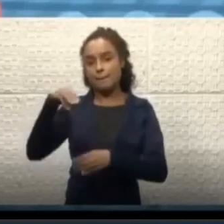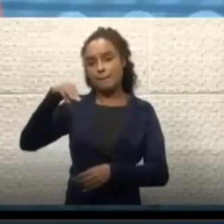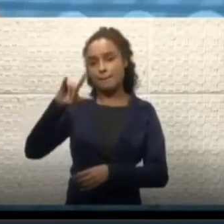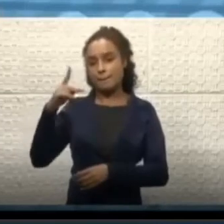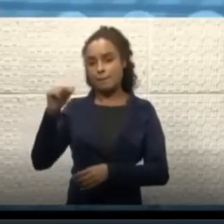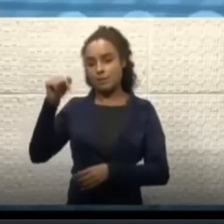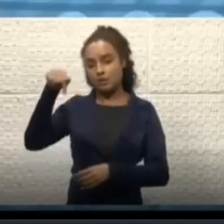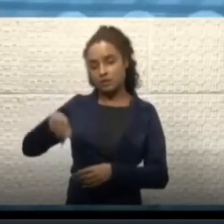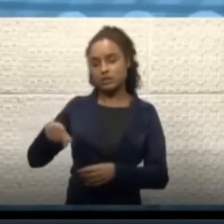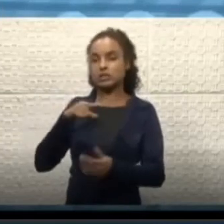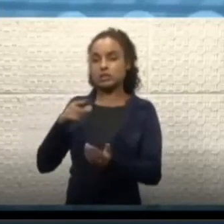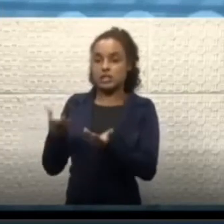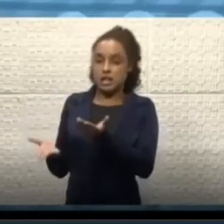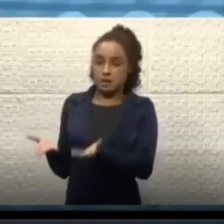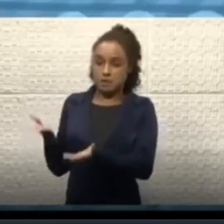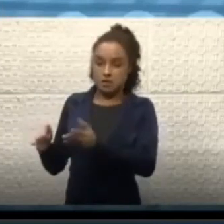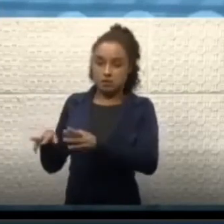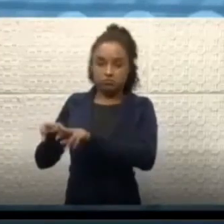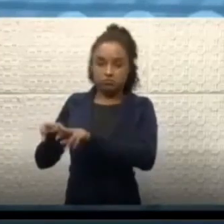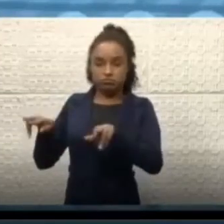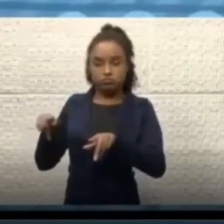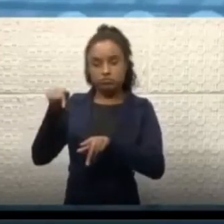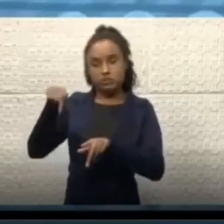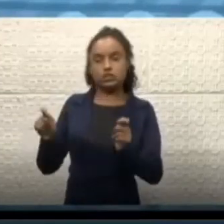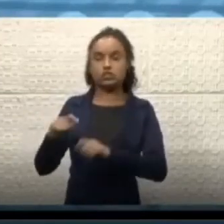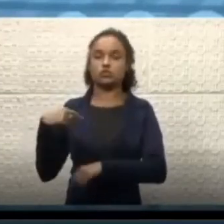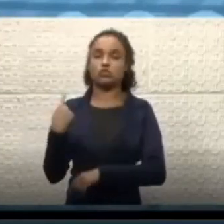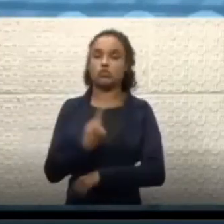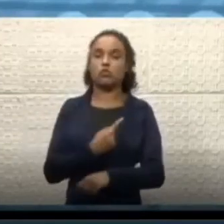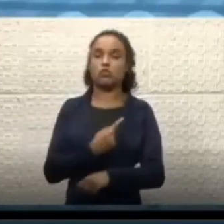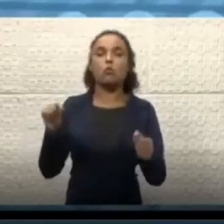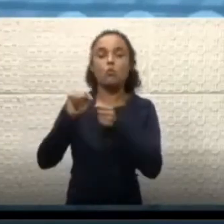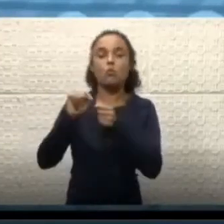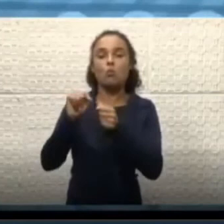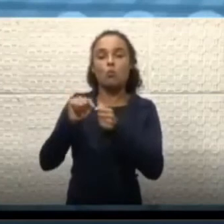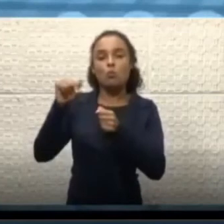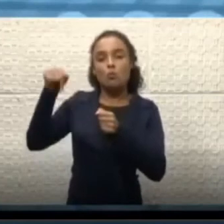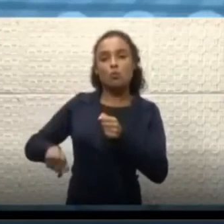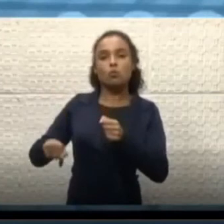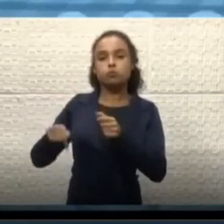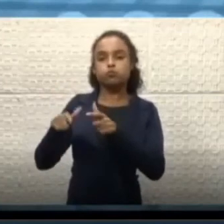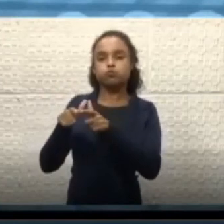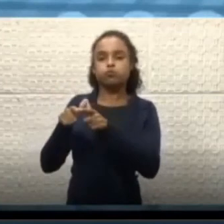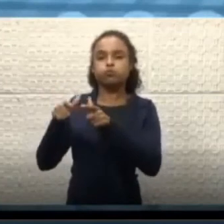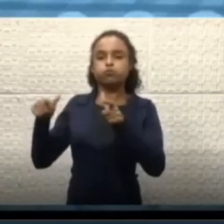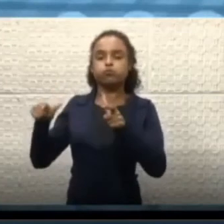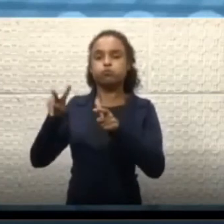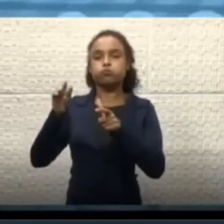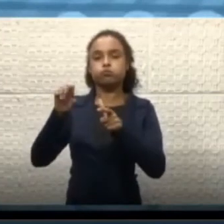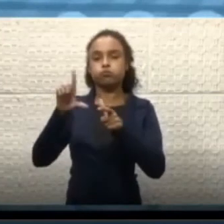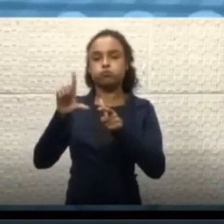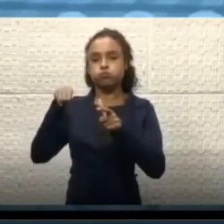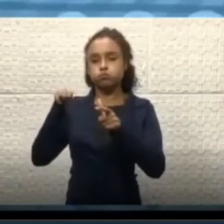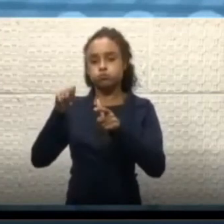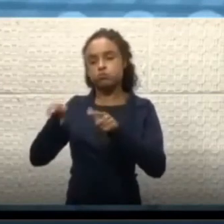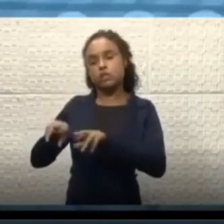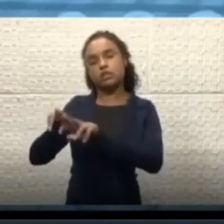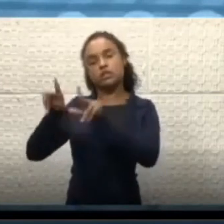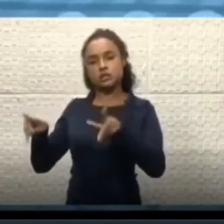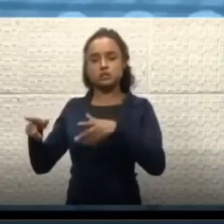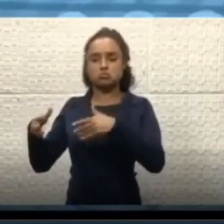ter uma pesagem diferenciada e agora, portanto, nós vamos fazer também um volume diferente do que está no roteiro. Mas isso